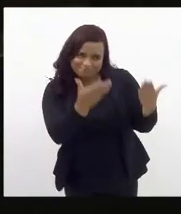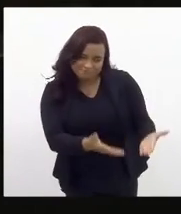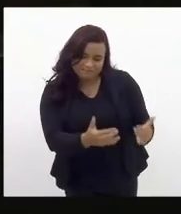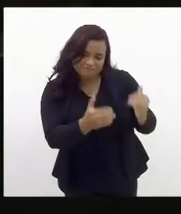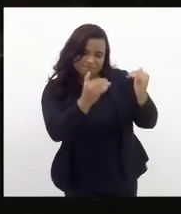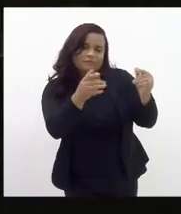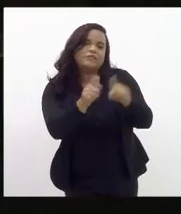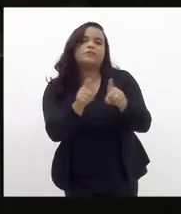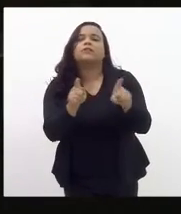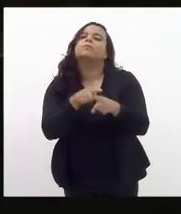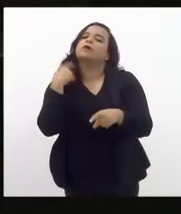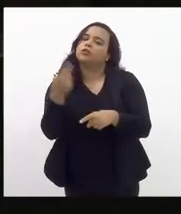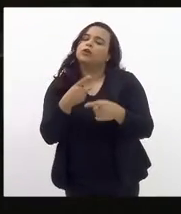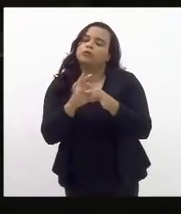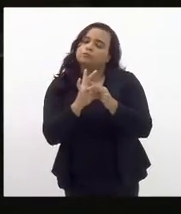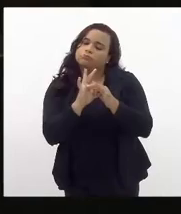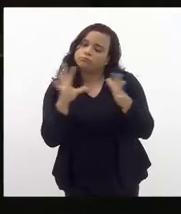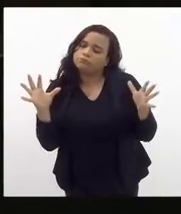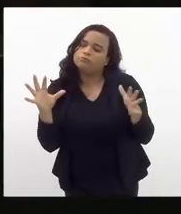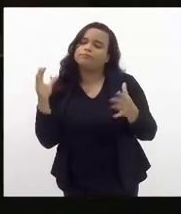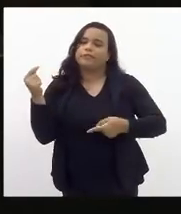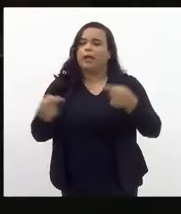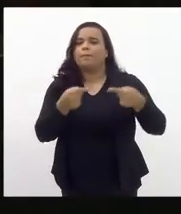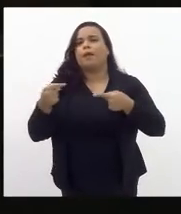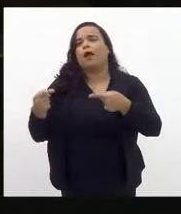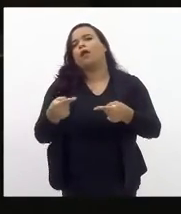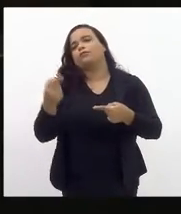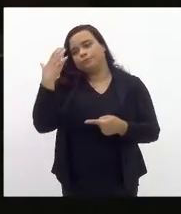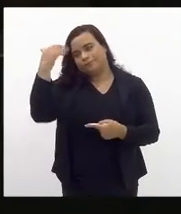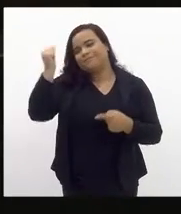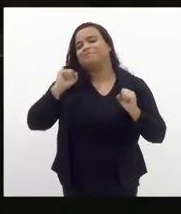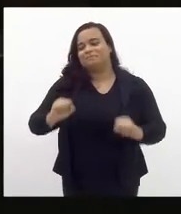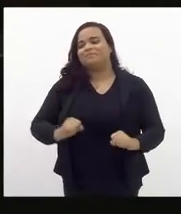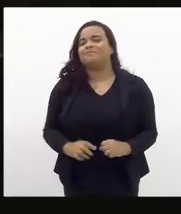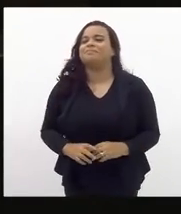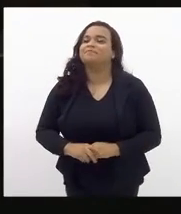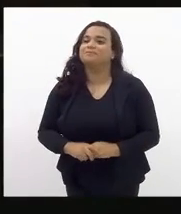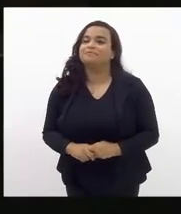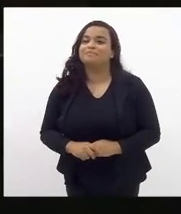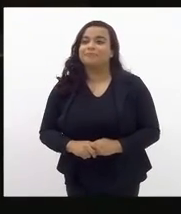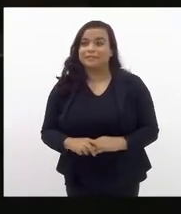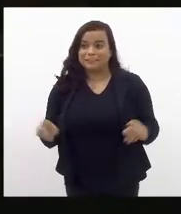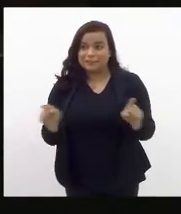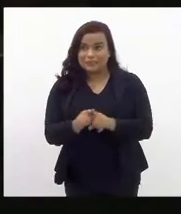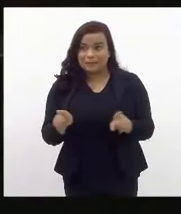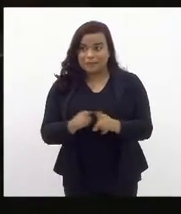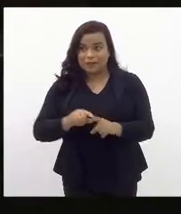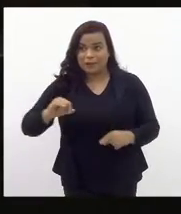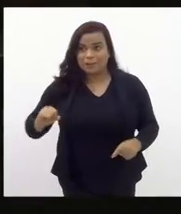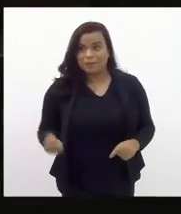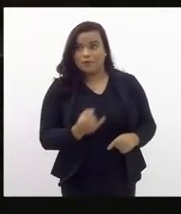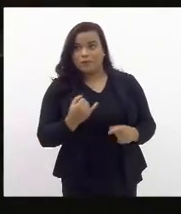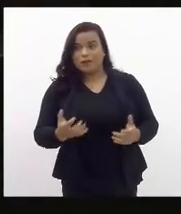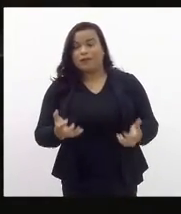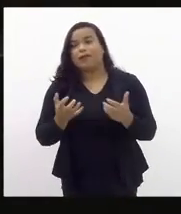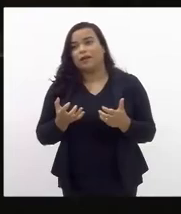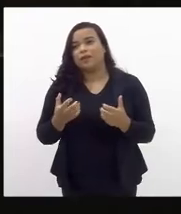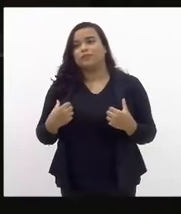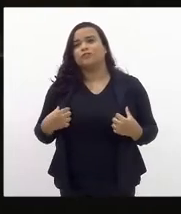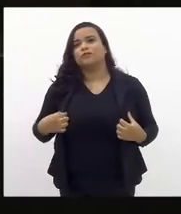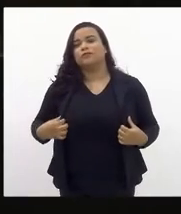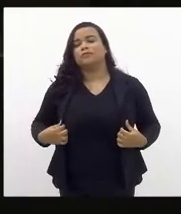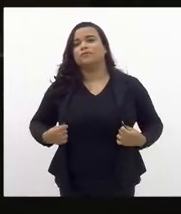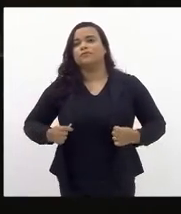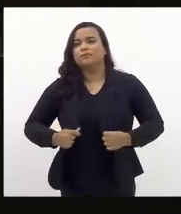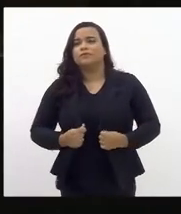colocar à disposição de debates futuros. Deputada Tia Ju, eu gostaria de aproveitar aqui nesse momento que estou